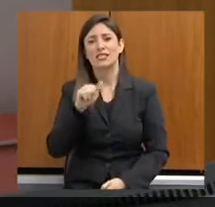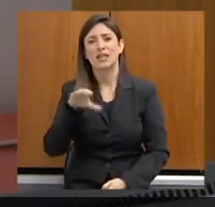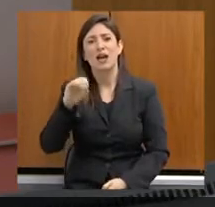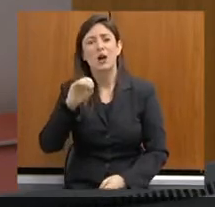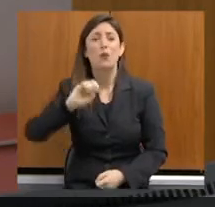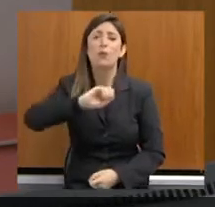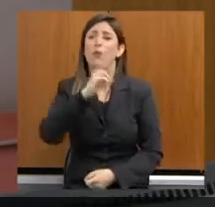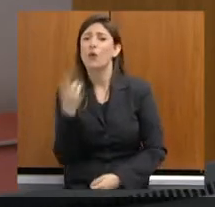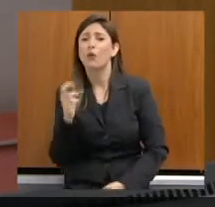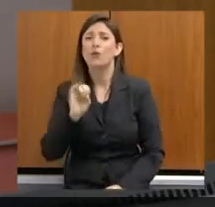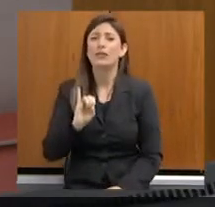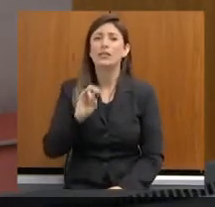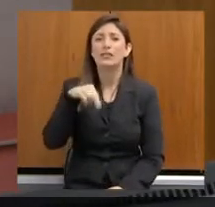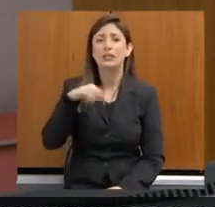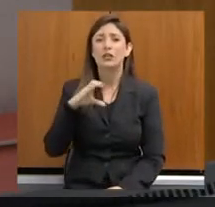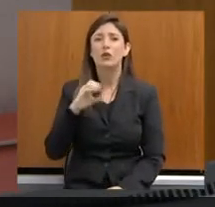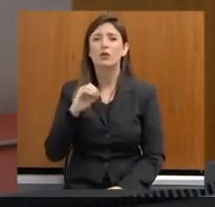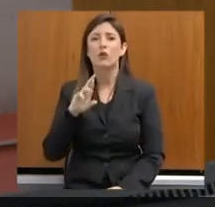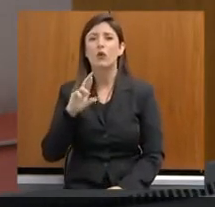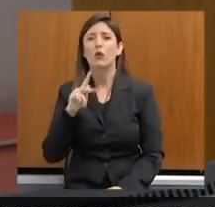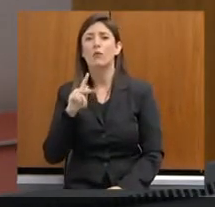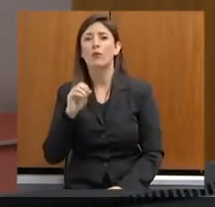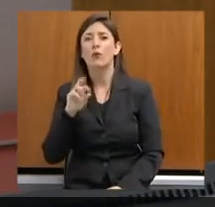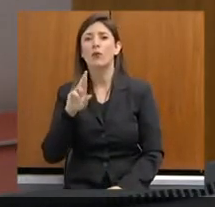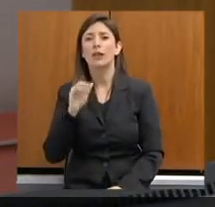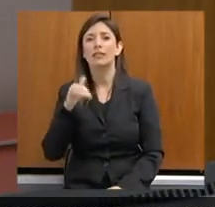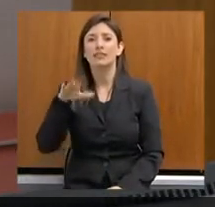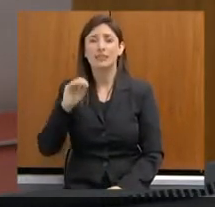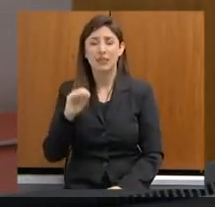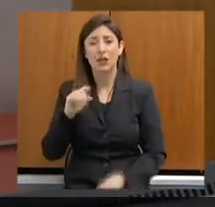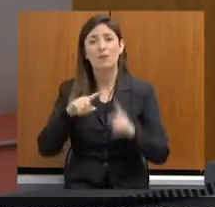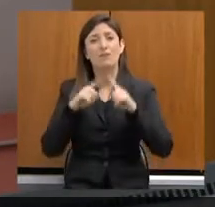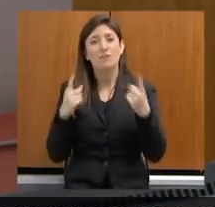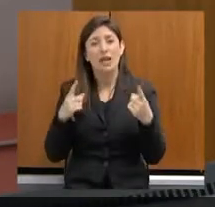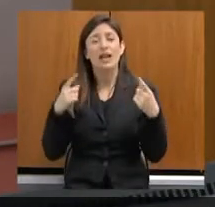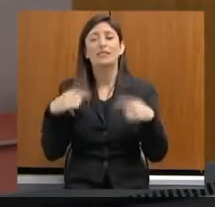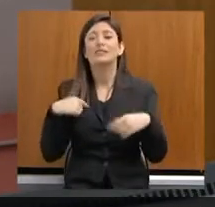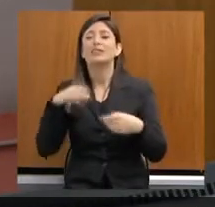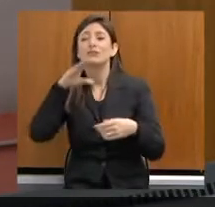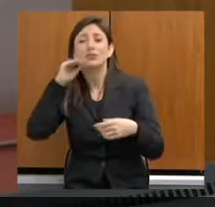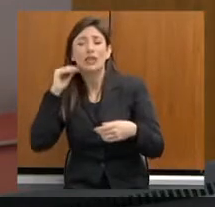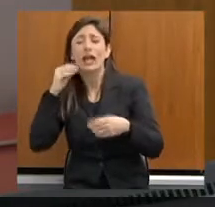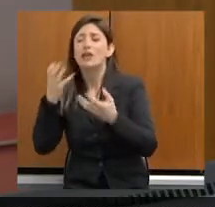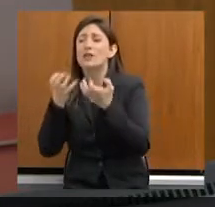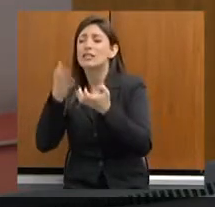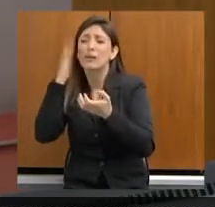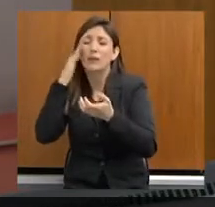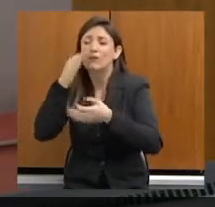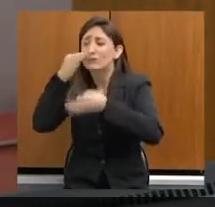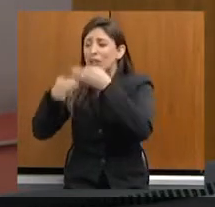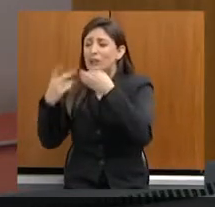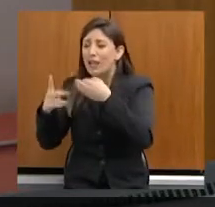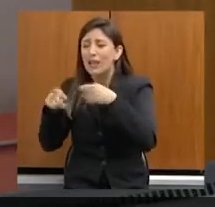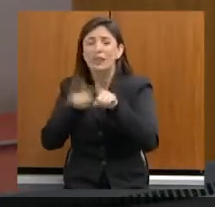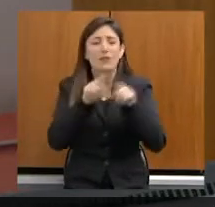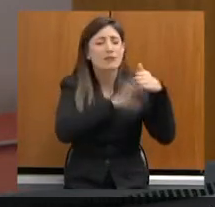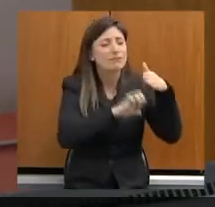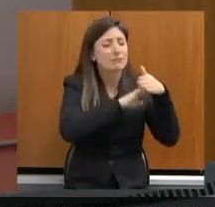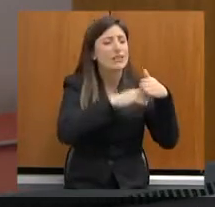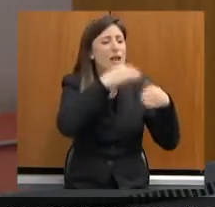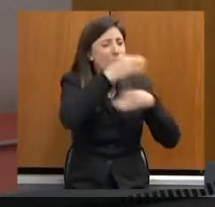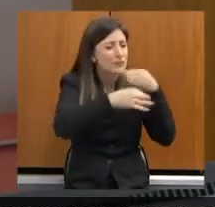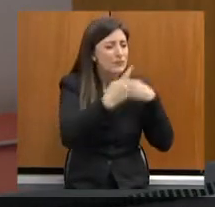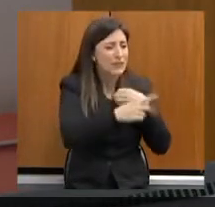porque cada funcionário pudesse reunir organizar as suas preocupações e infelizmente a equipe da EPAMIG